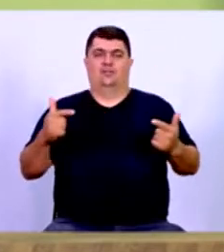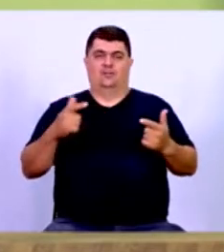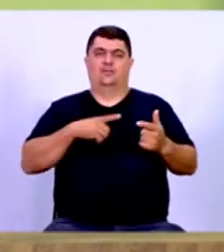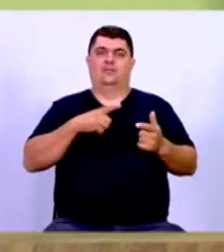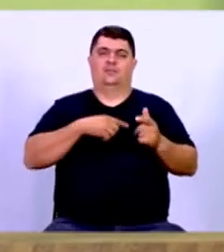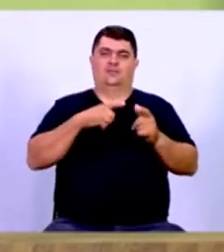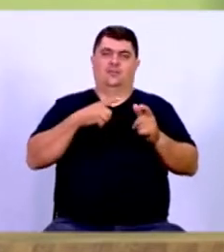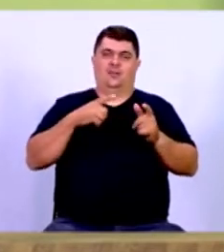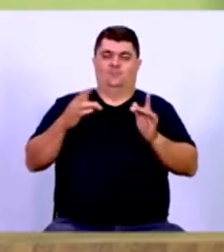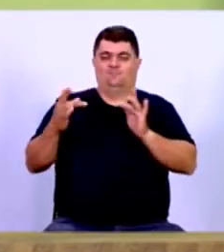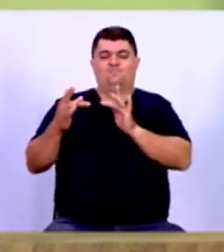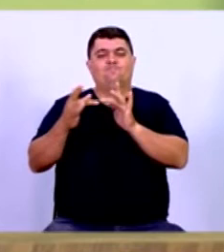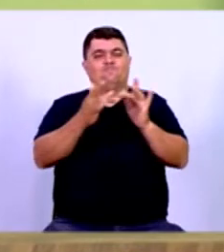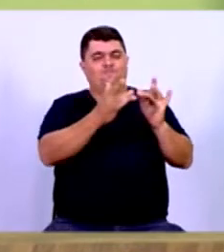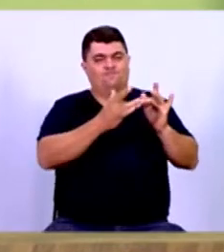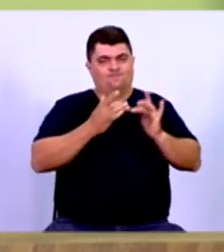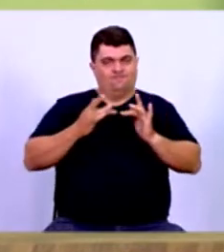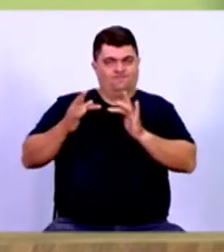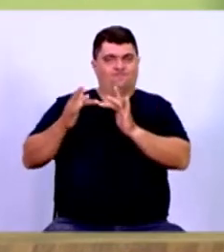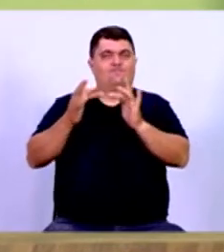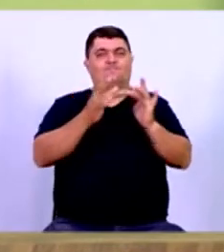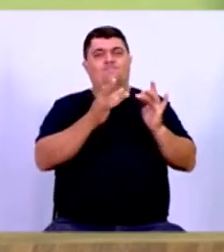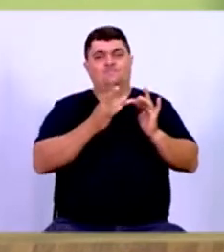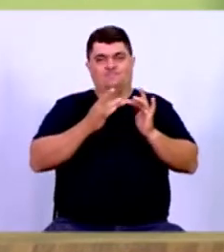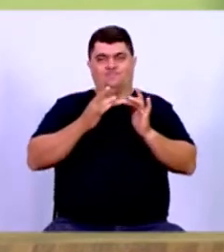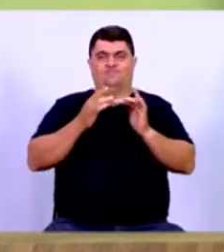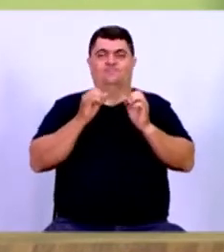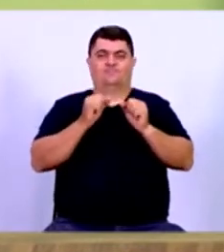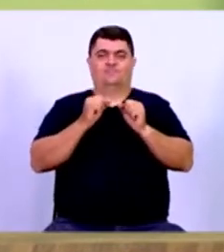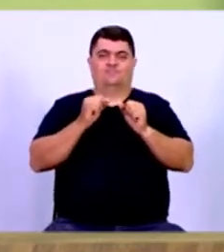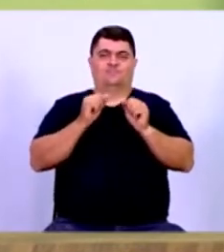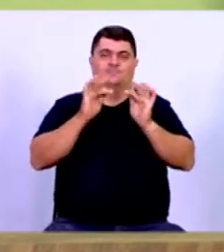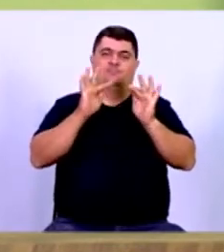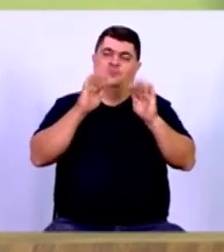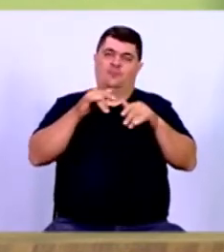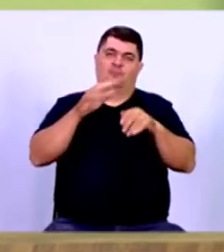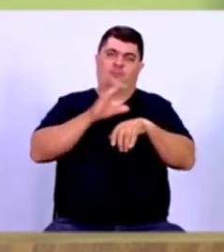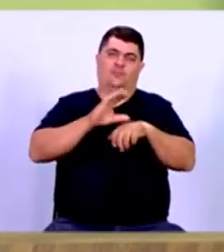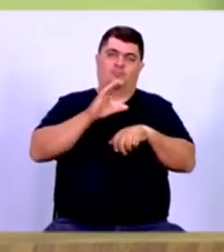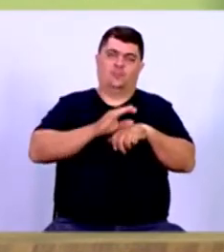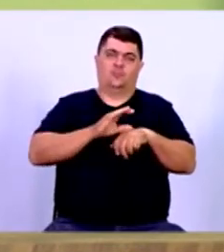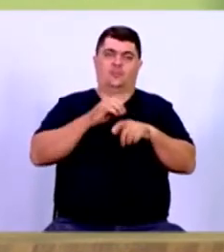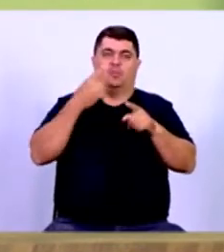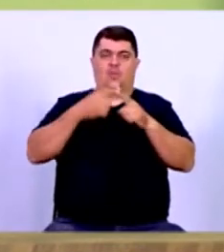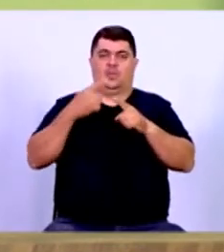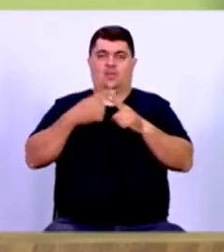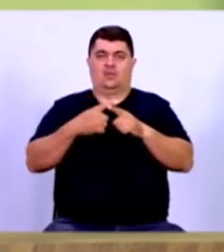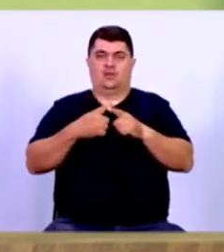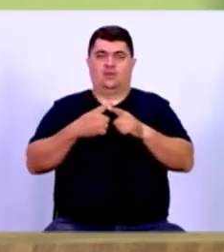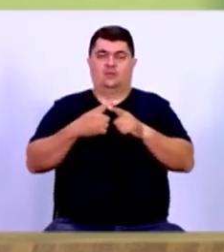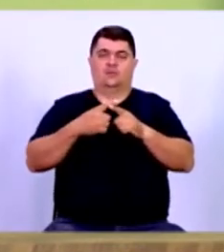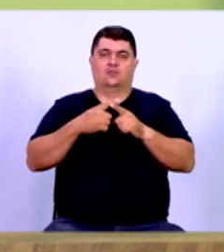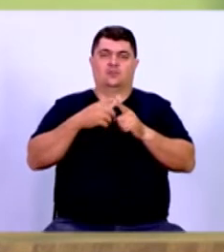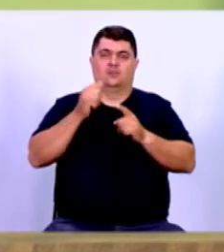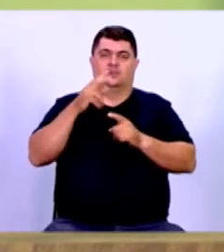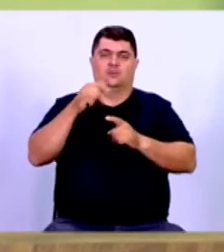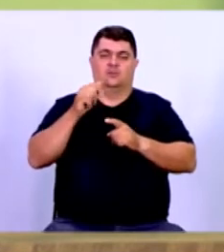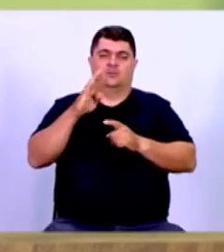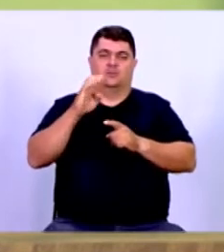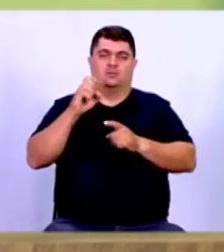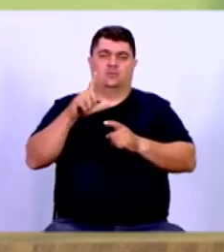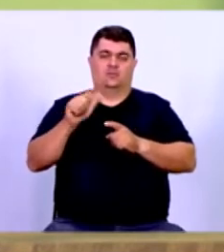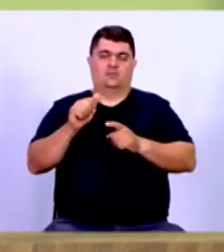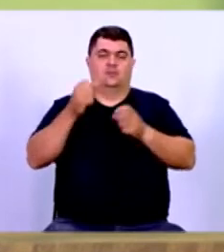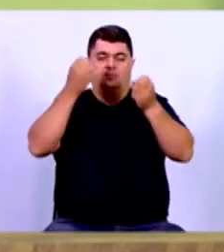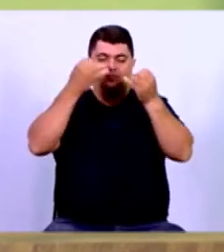uma relação aí, uma possível relação com a finalização do teu curso. Porque a professora Anabela vai explicar com